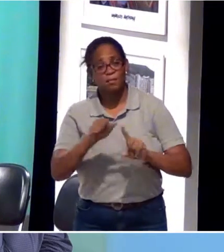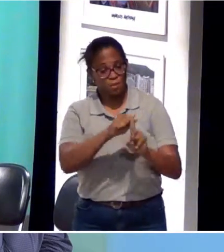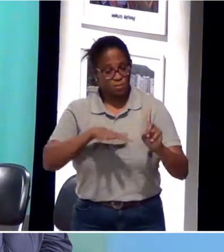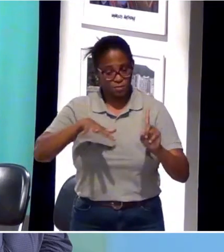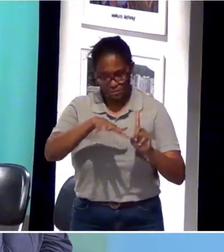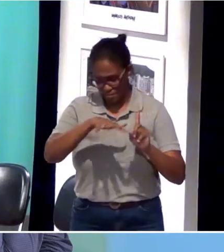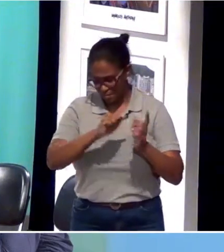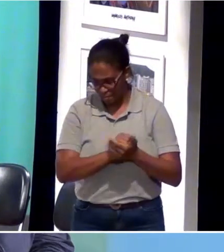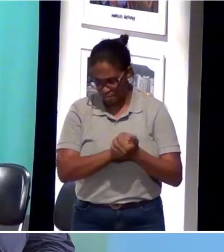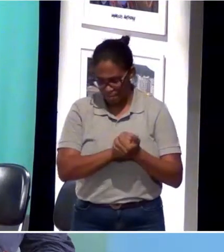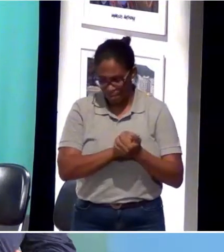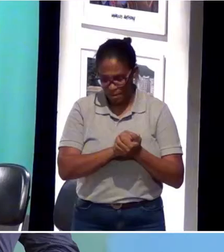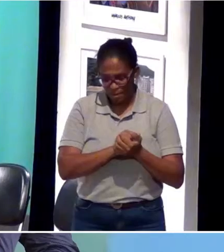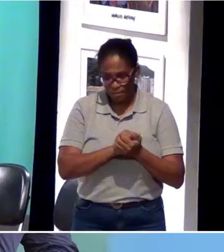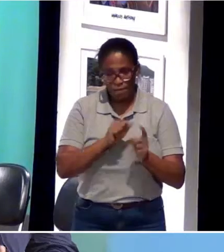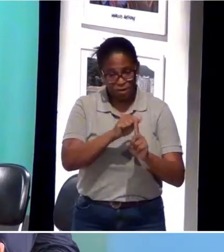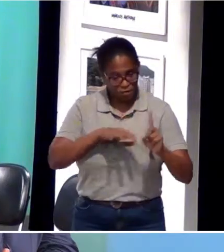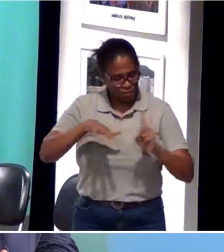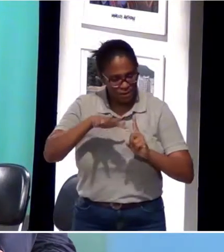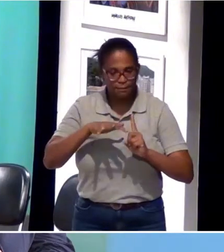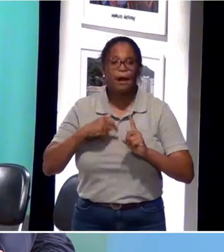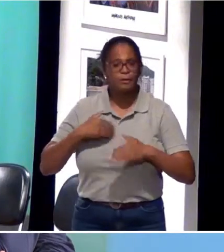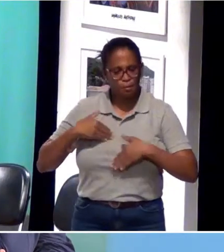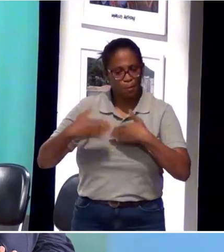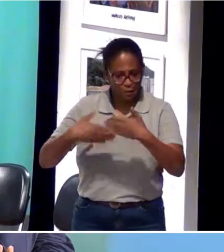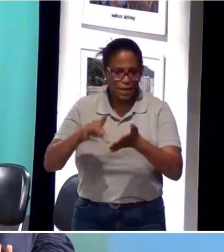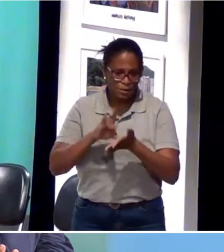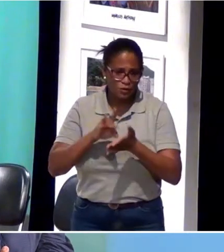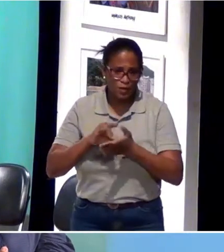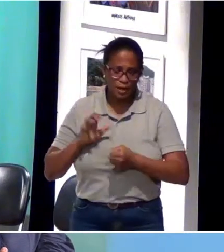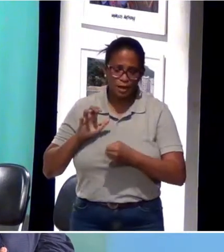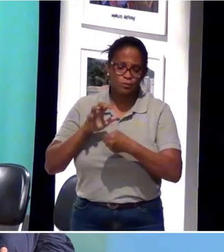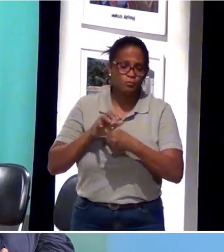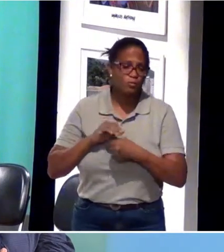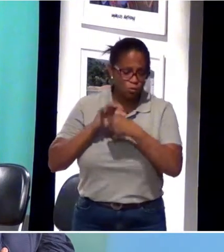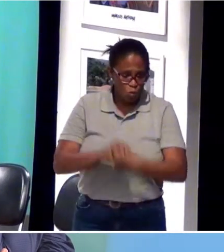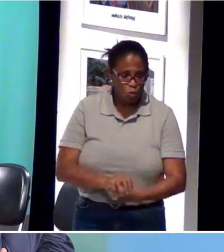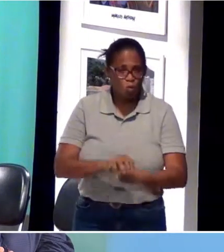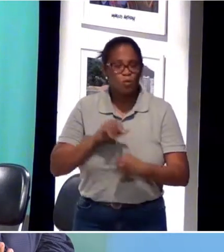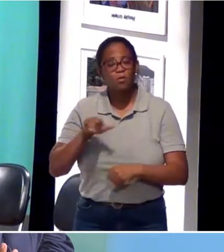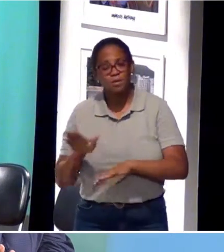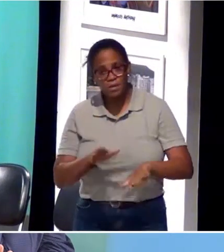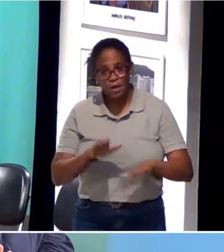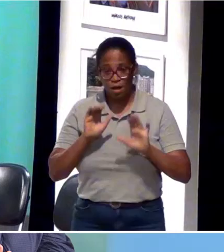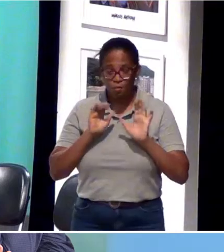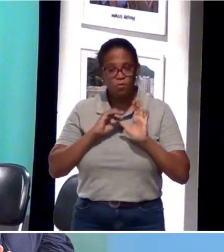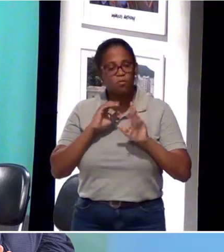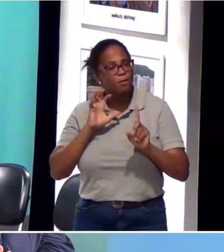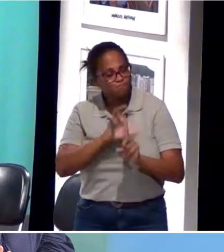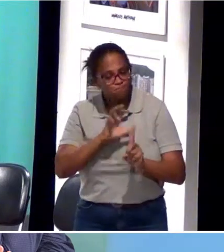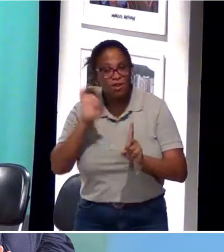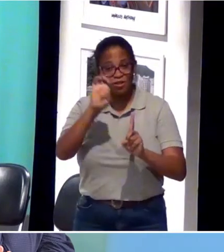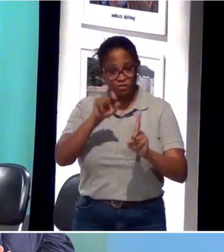sociedade absolutamente ainda moderna, colonial, eurocentrada, que desqualifica e desumaniza